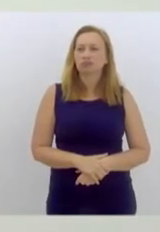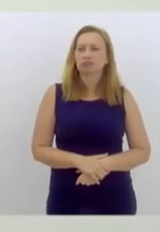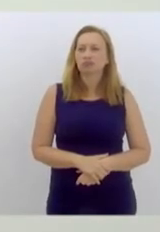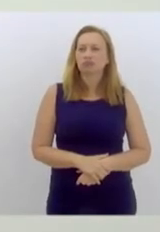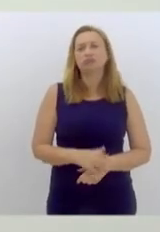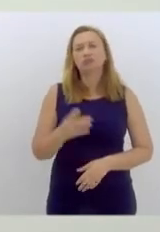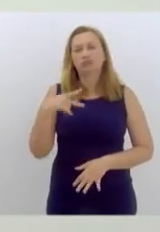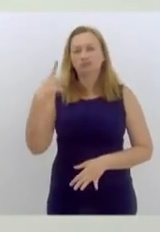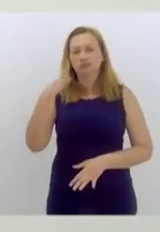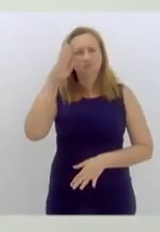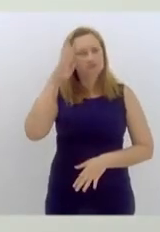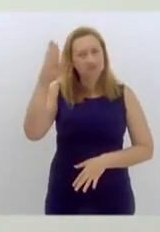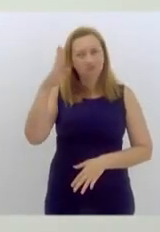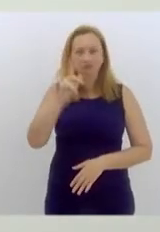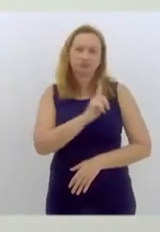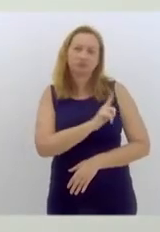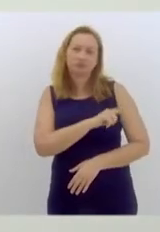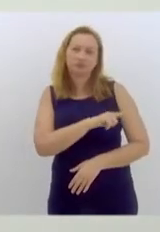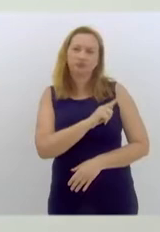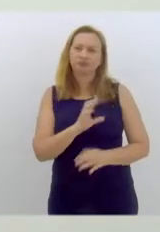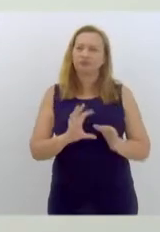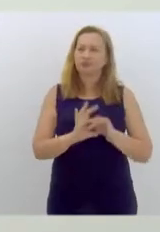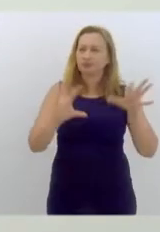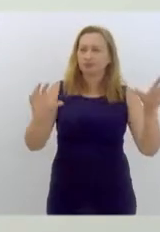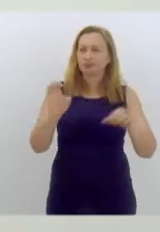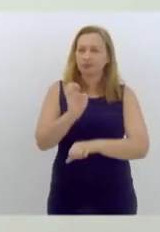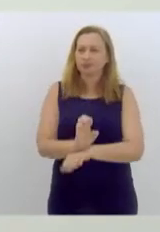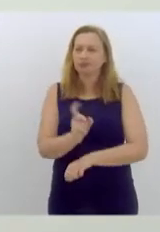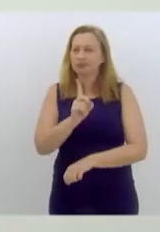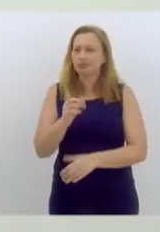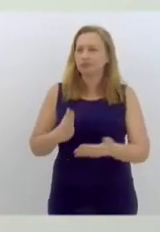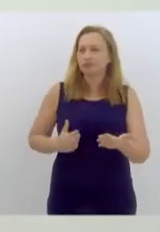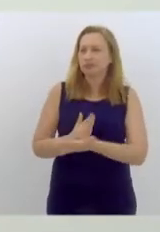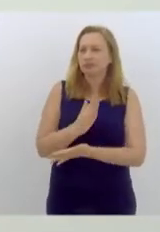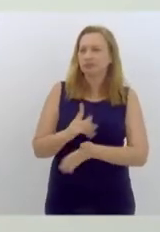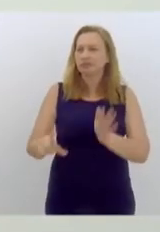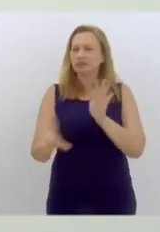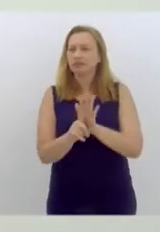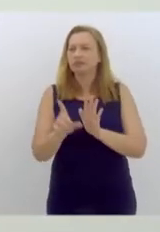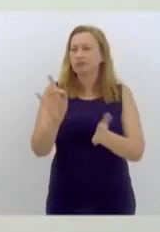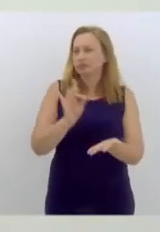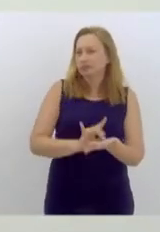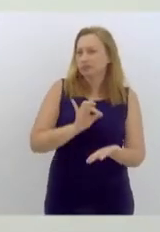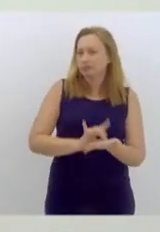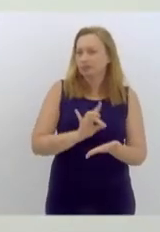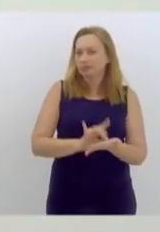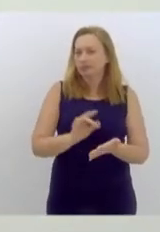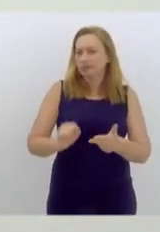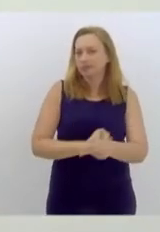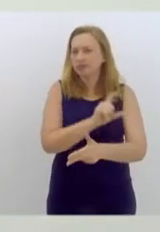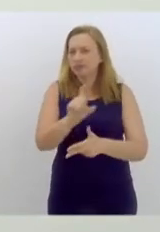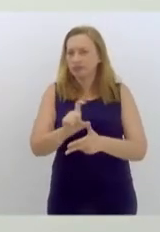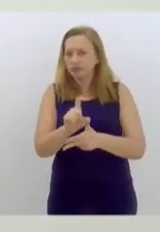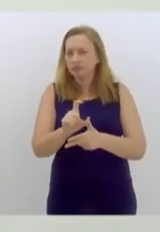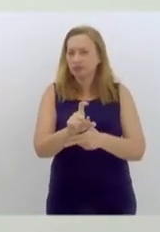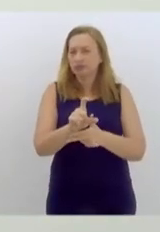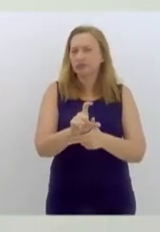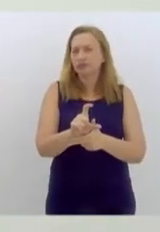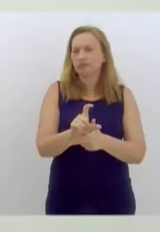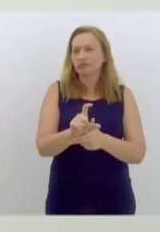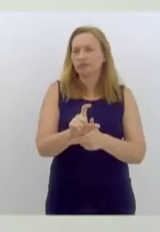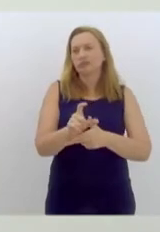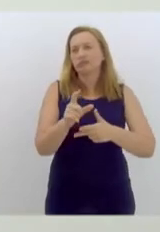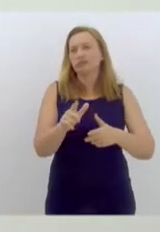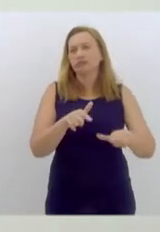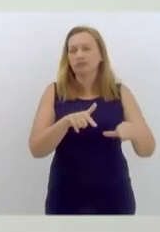a parte fundamental da gestão democrática do Estado. Nós não vamos aprovar uma lei que é, na verdade, passar para o Poder Executivo uma atribuição que deveria passar